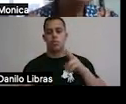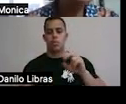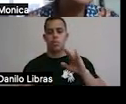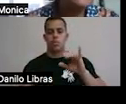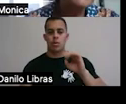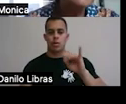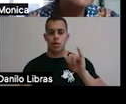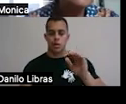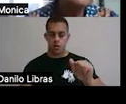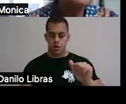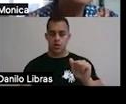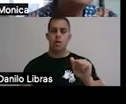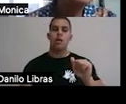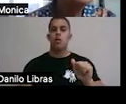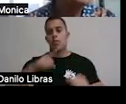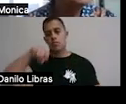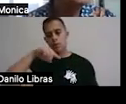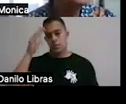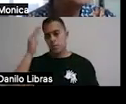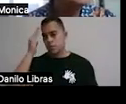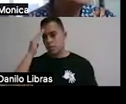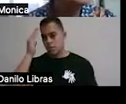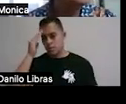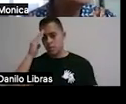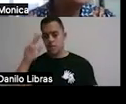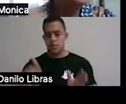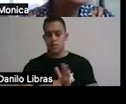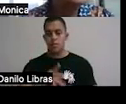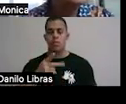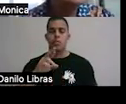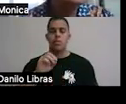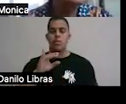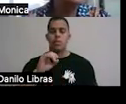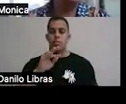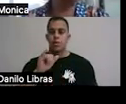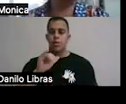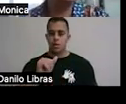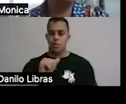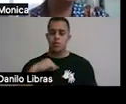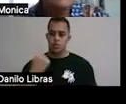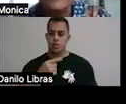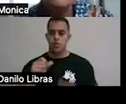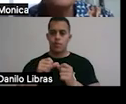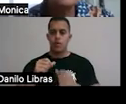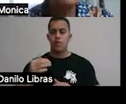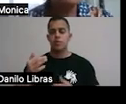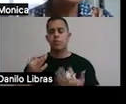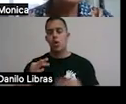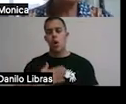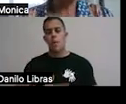Então, vocês sabem, essas leveduras probióticas que a gente toma quando a gente está com dor de barriga.